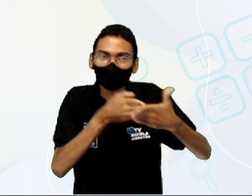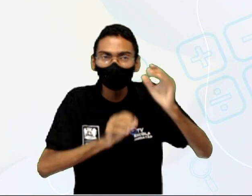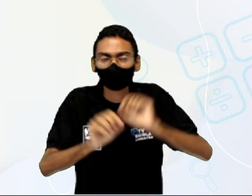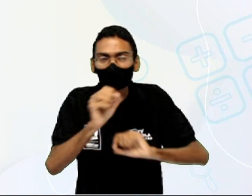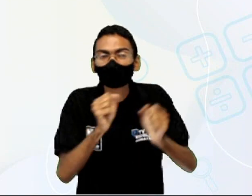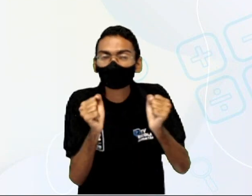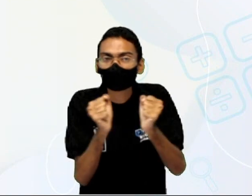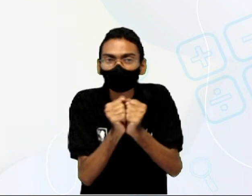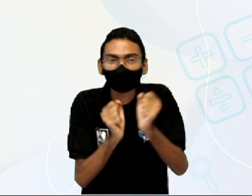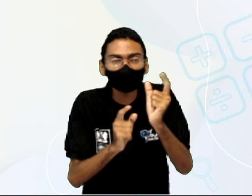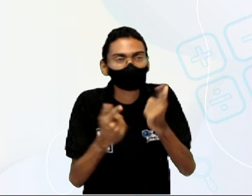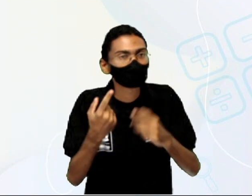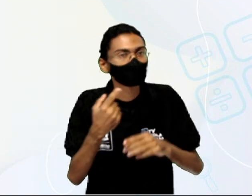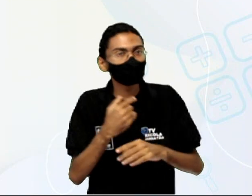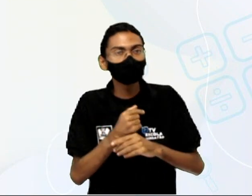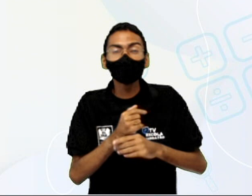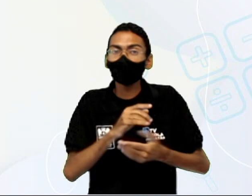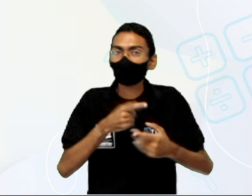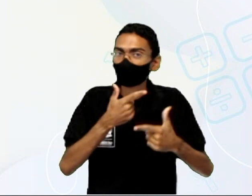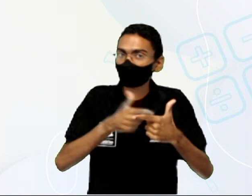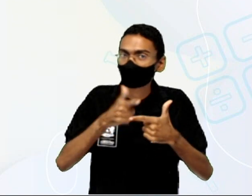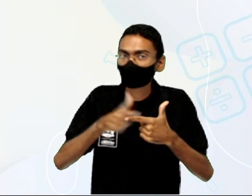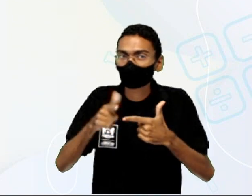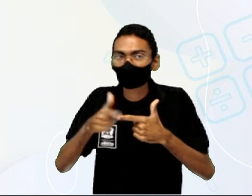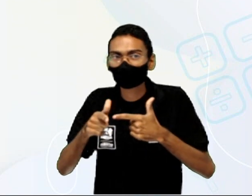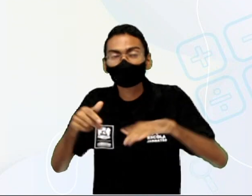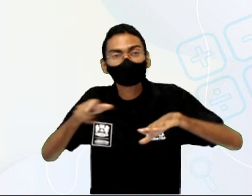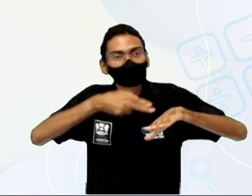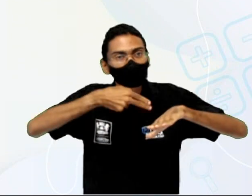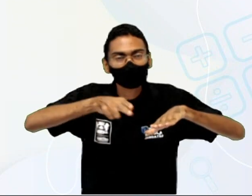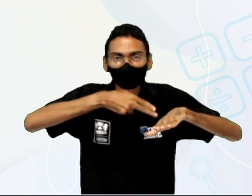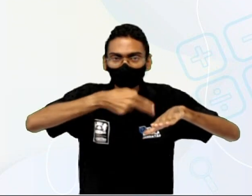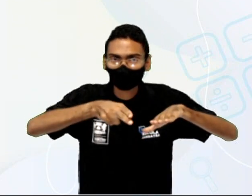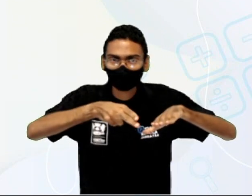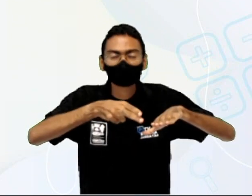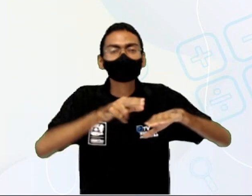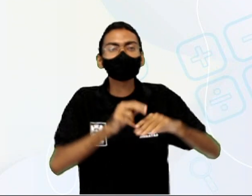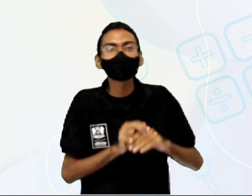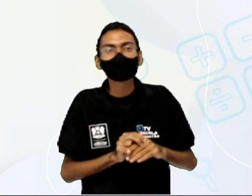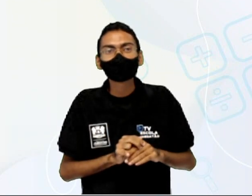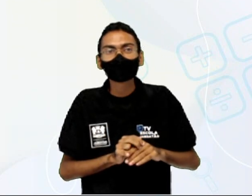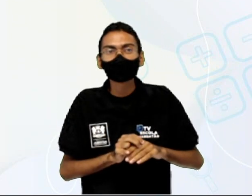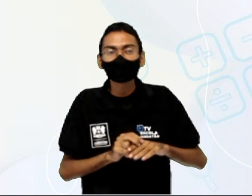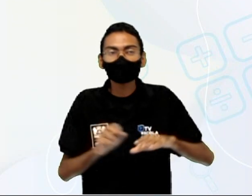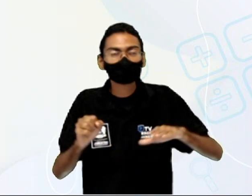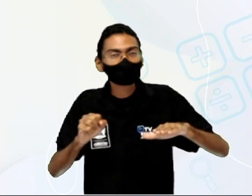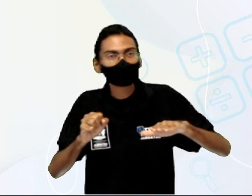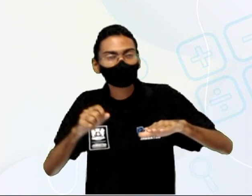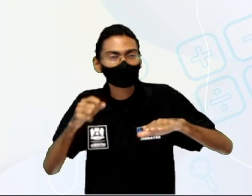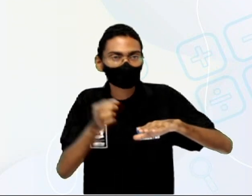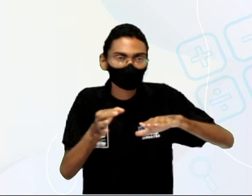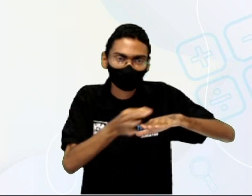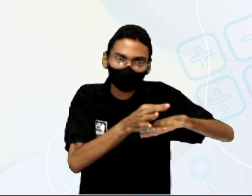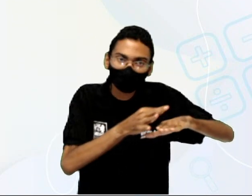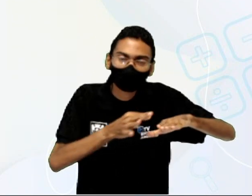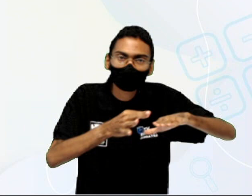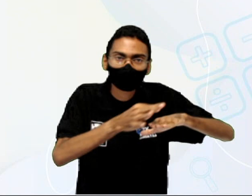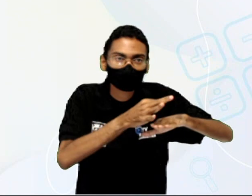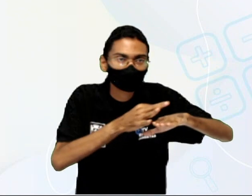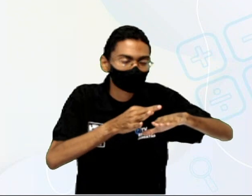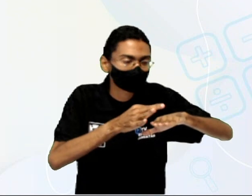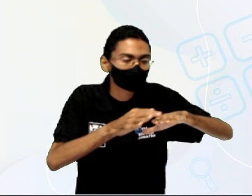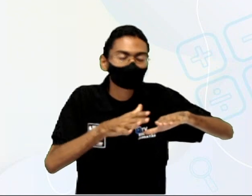com qualquer dano provocado à pintura e liberam partículas de tinta que preenchem